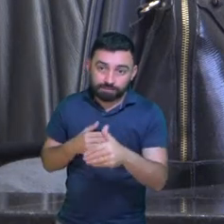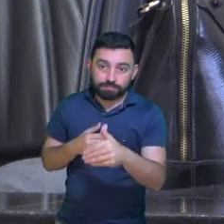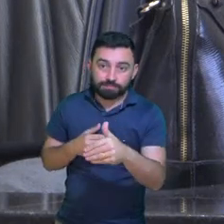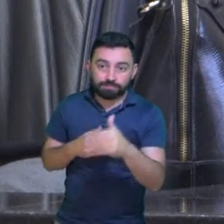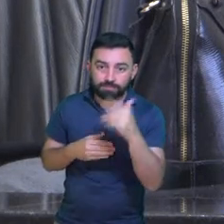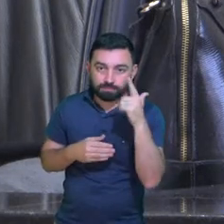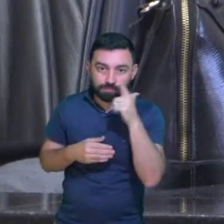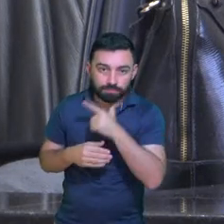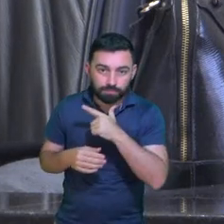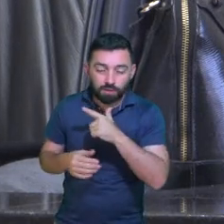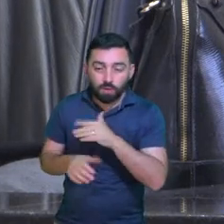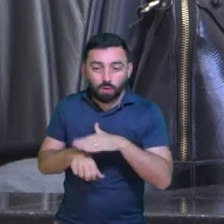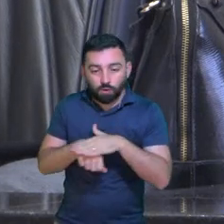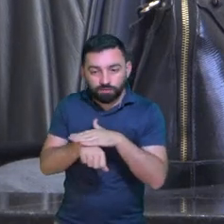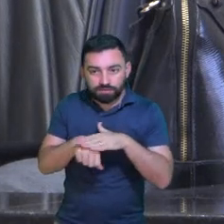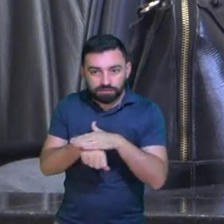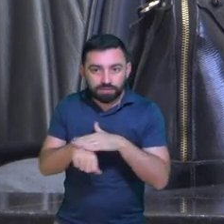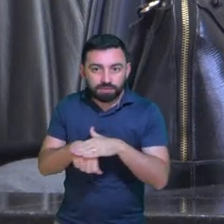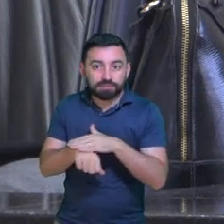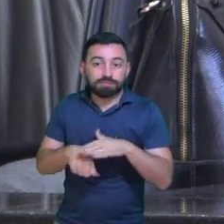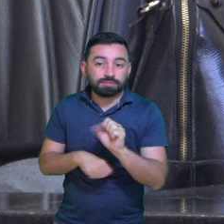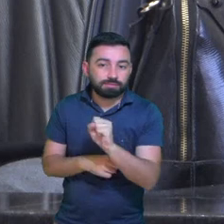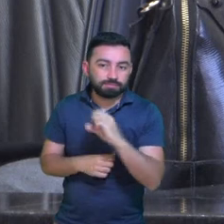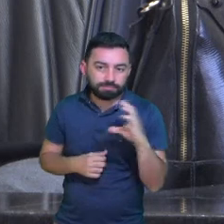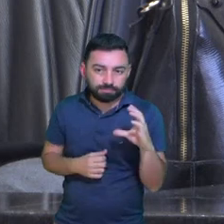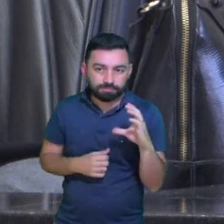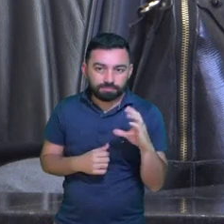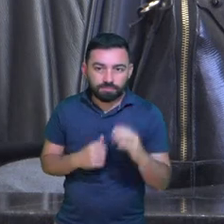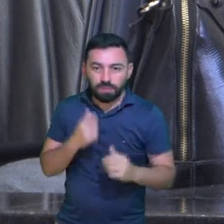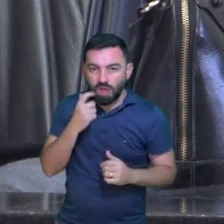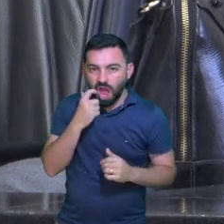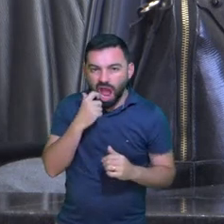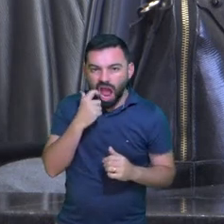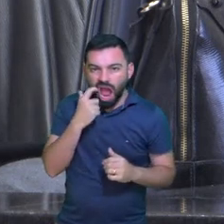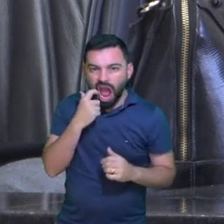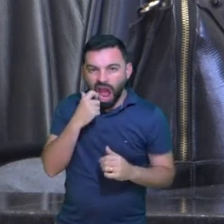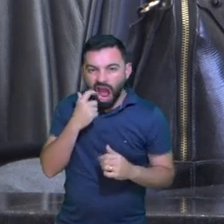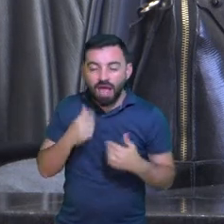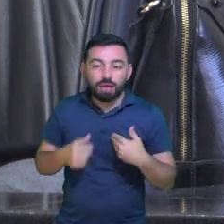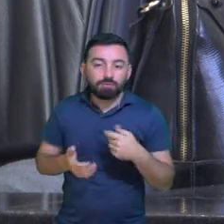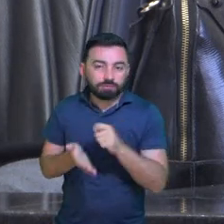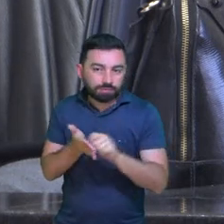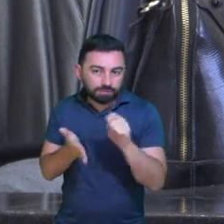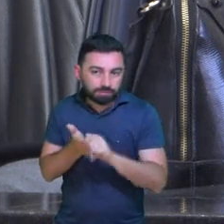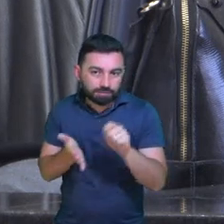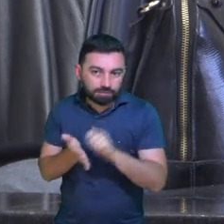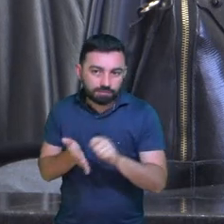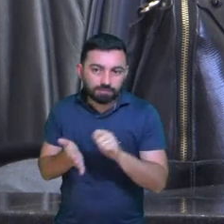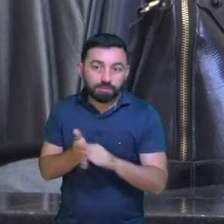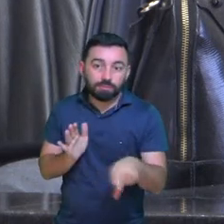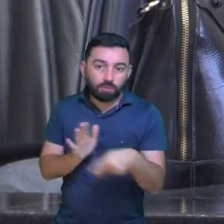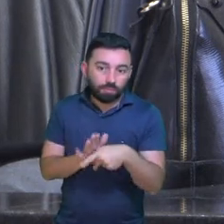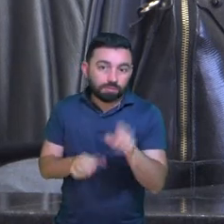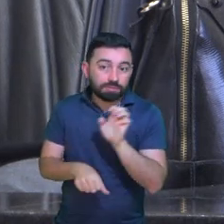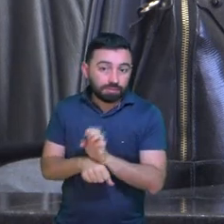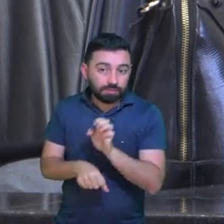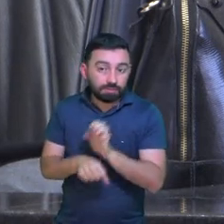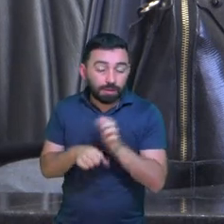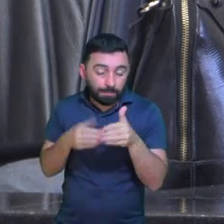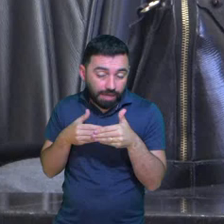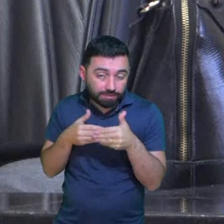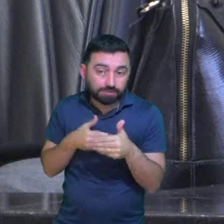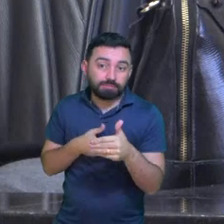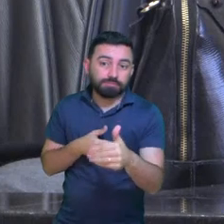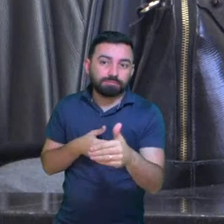que começar conversar aqui em Santa Catarina deputada di você vão vão escrever uma questão do estado é a partir dela que vocês têm